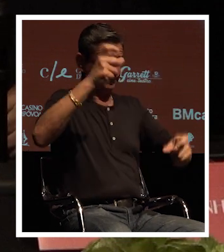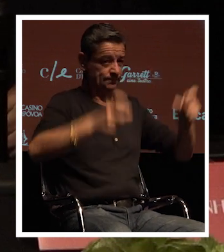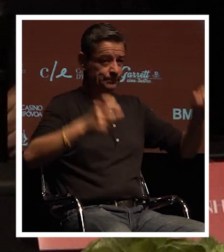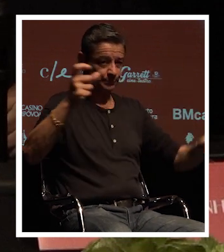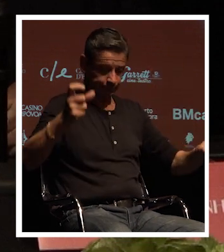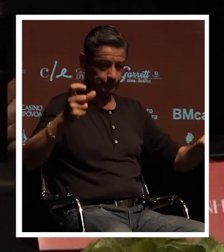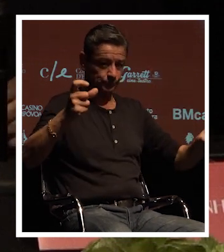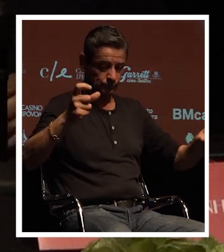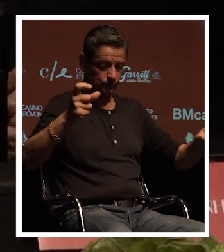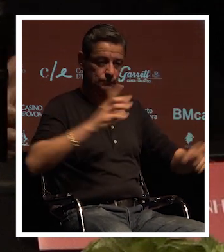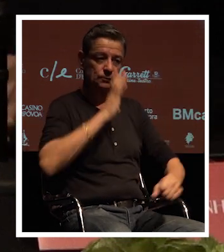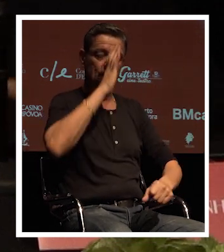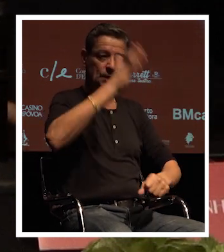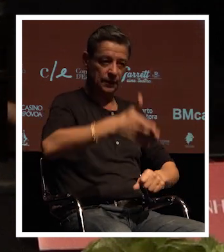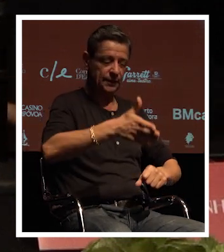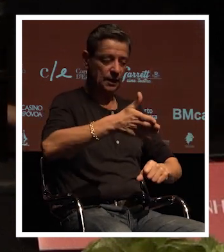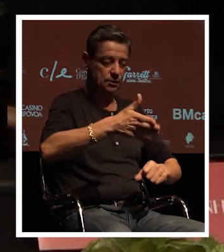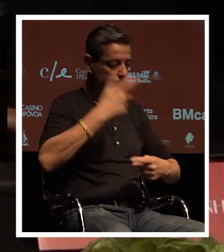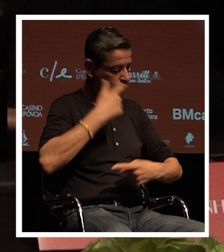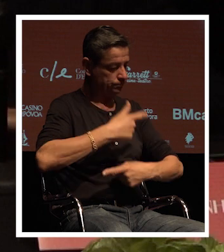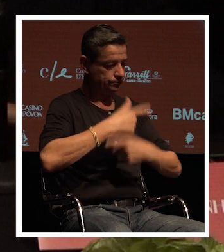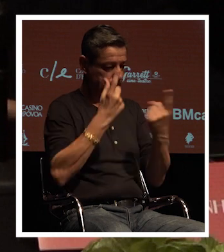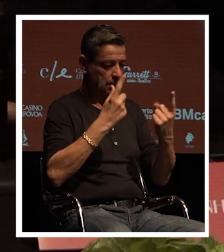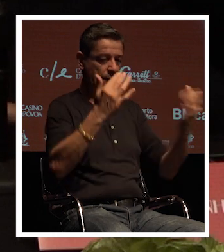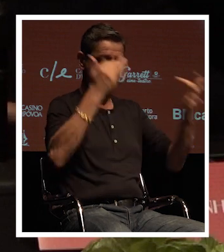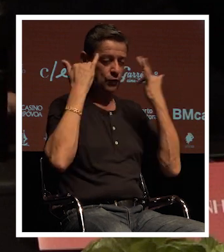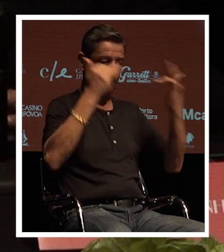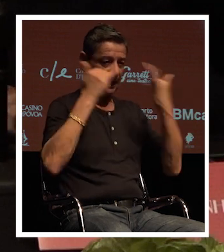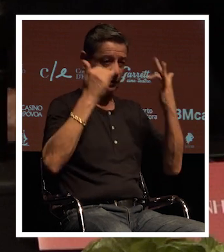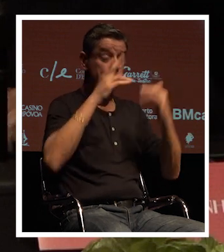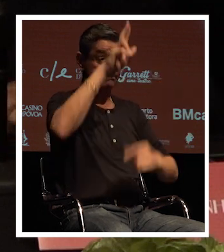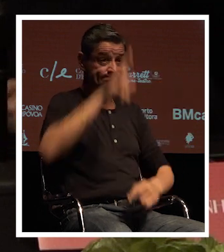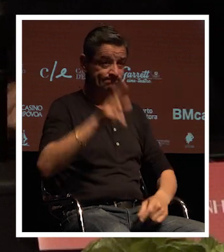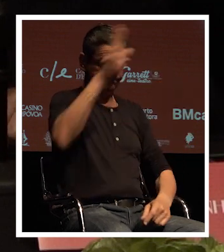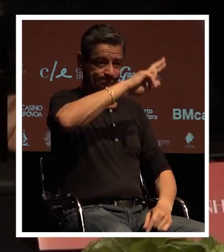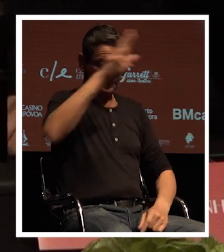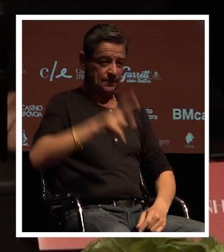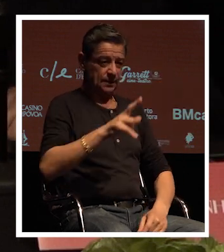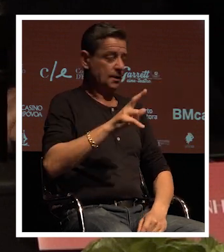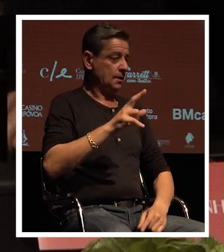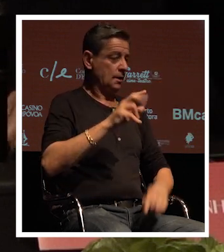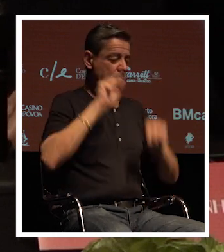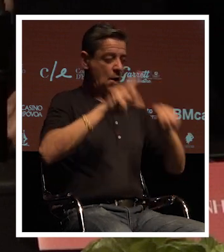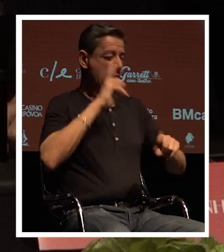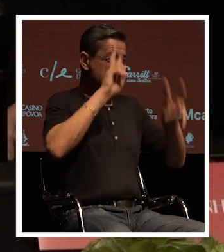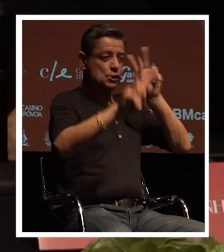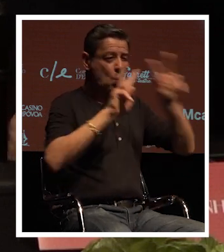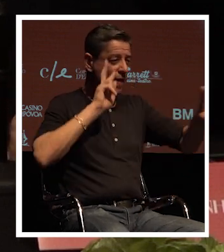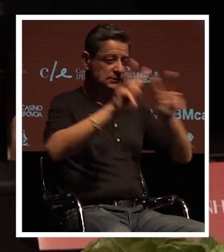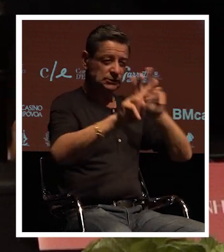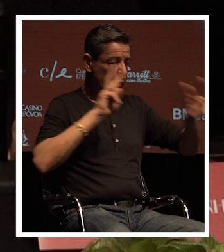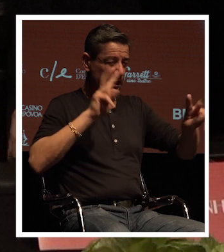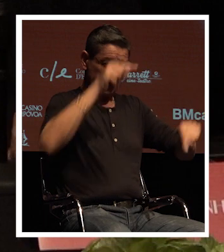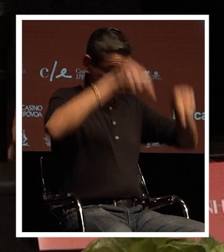polaridades dizem-nos que as bitolas do Sucesso vê em formato de cifrões de bitcoins de likes de visualizações